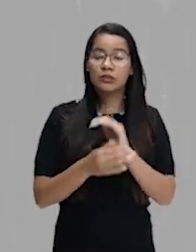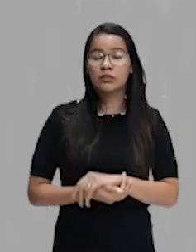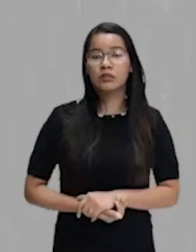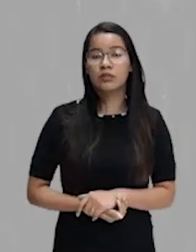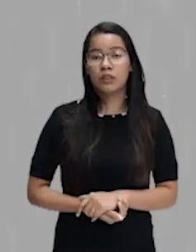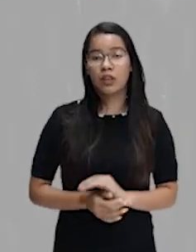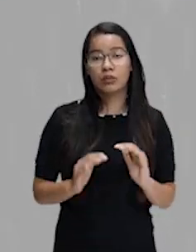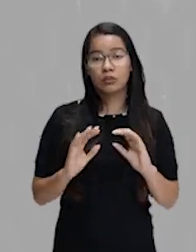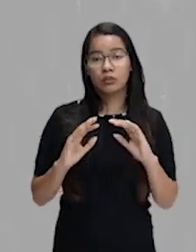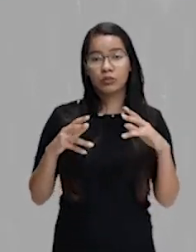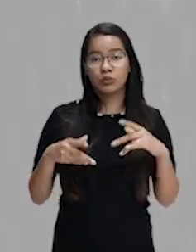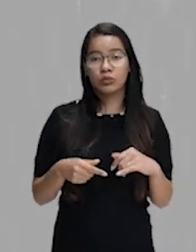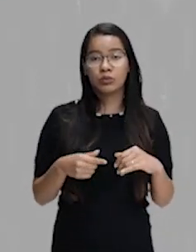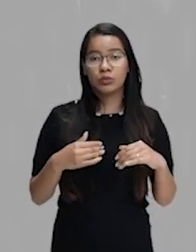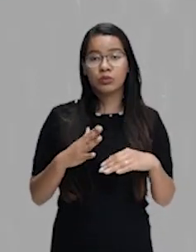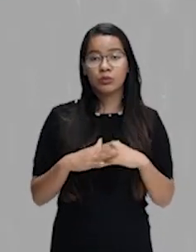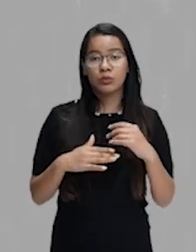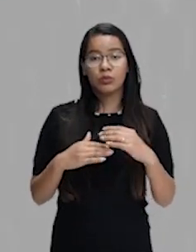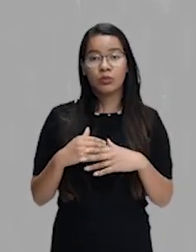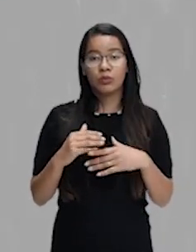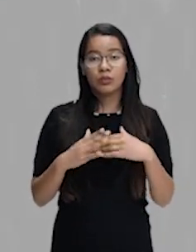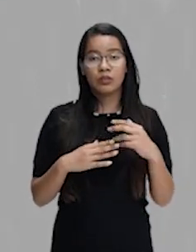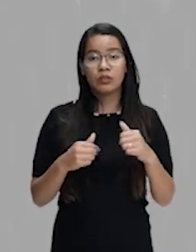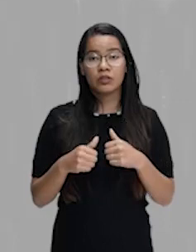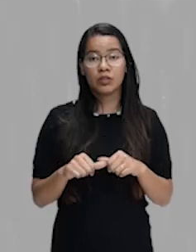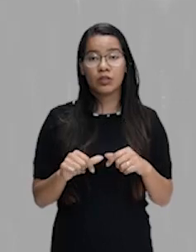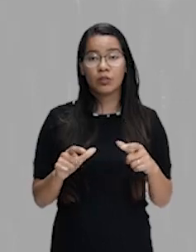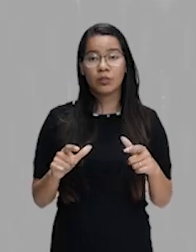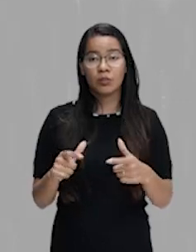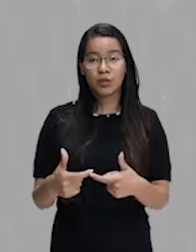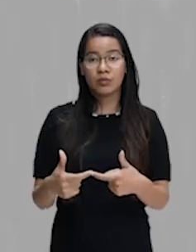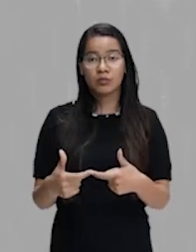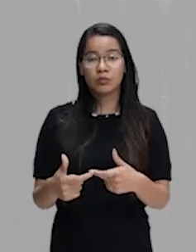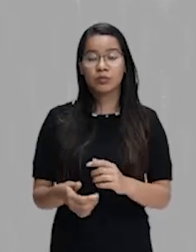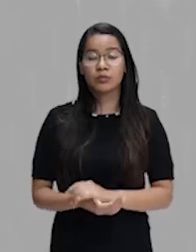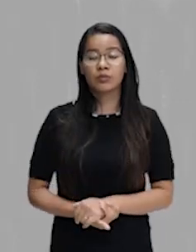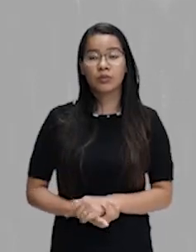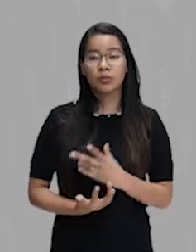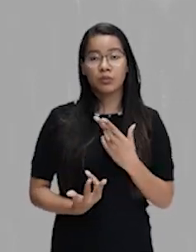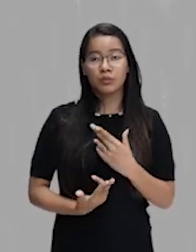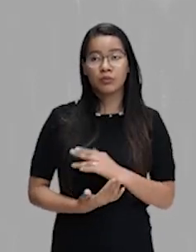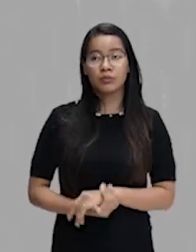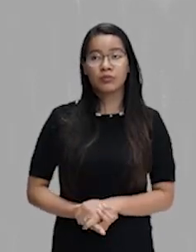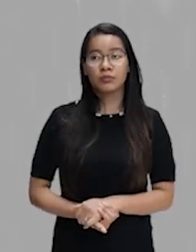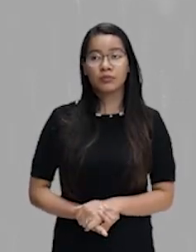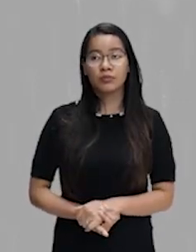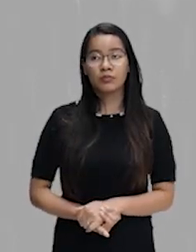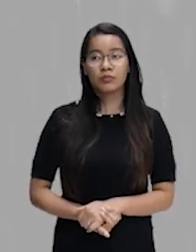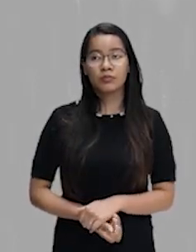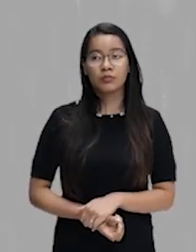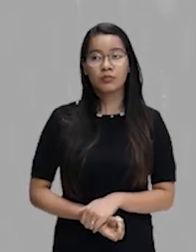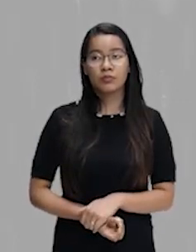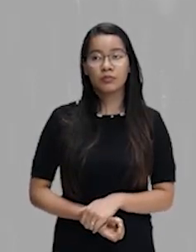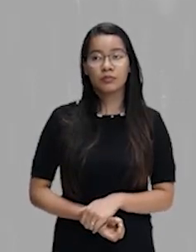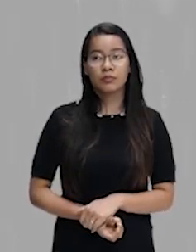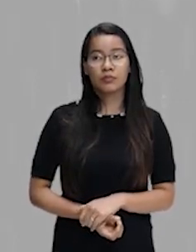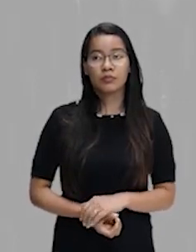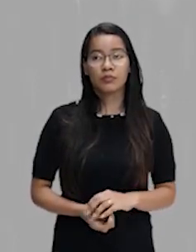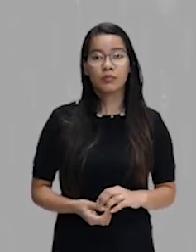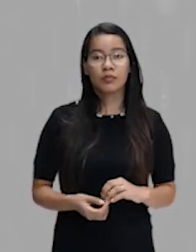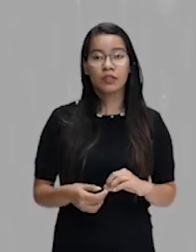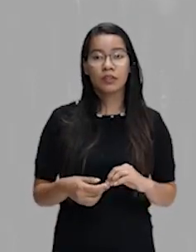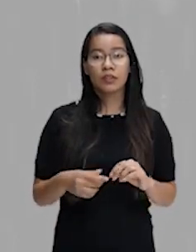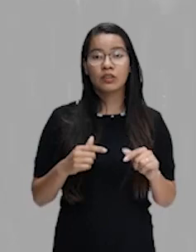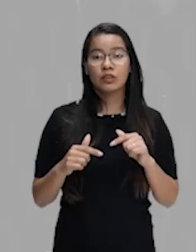todos os profissionais que estão ali naquele mesmo coworking, naquele mesmo ambiente, né, naquela mesma locação de um lugar e estão